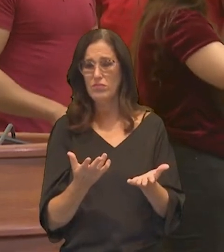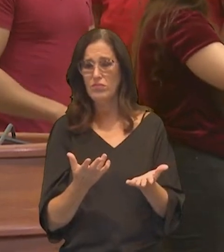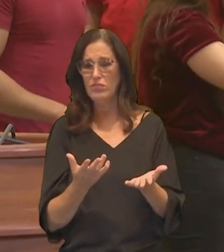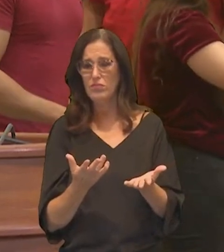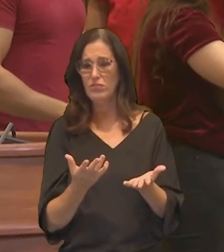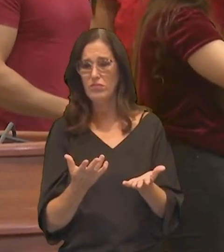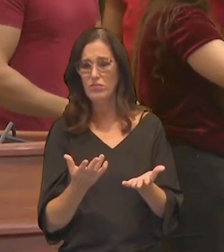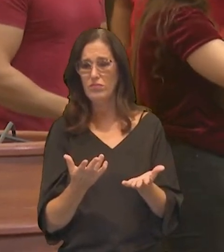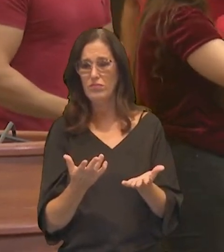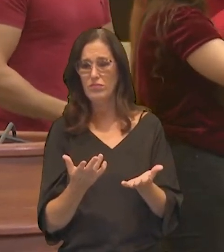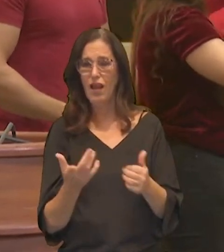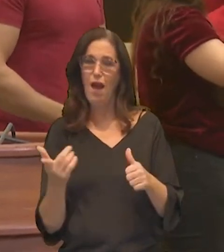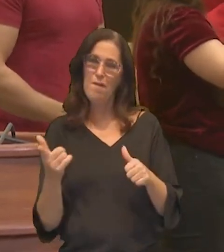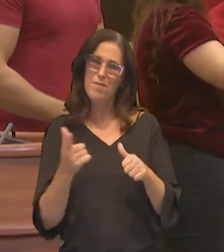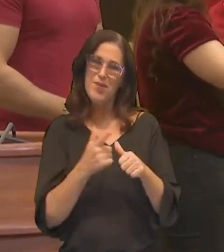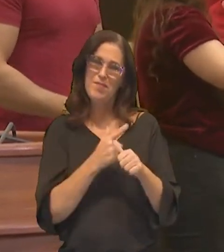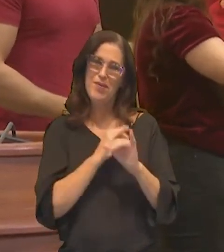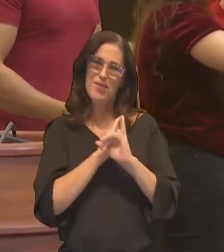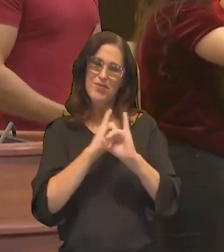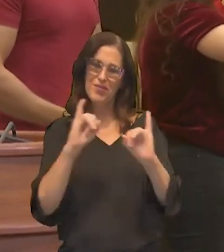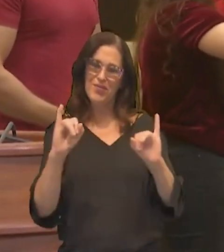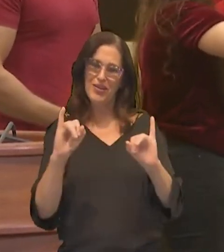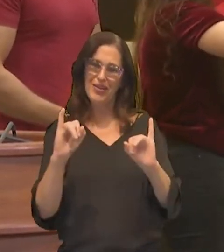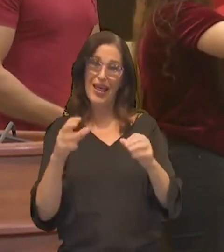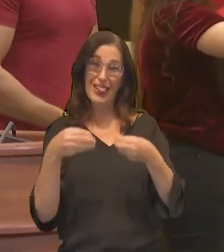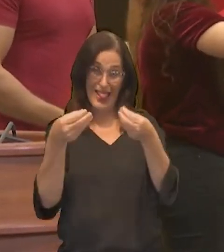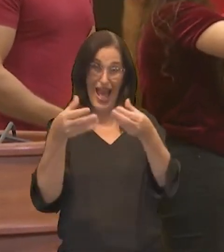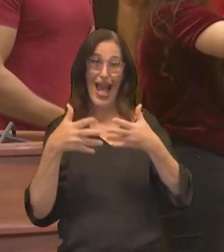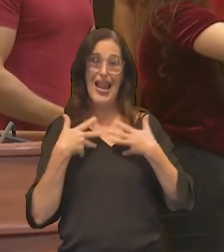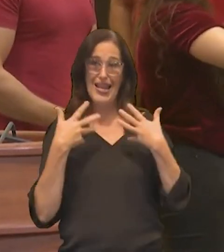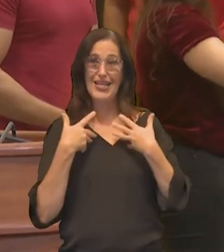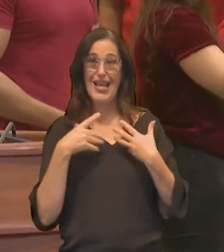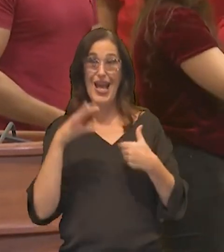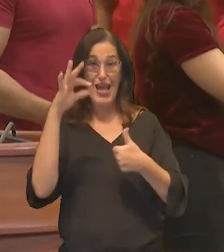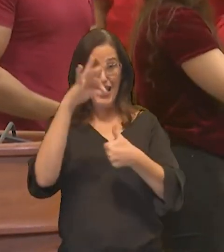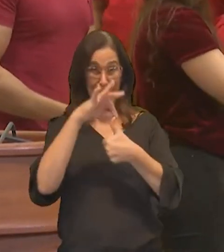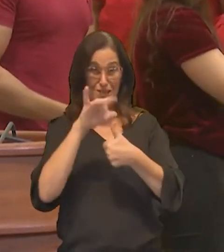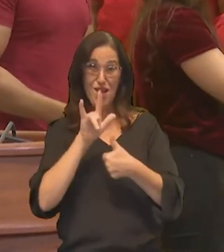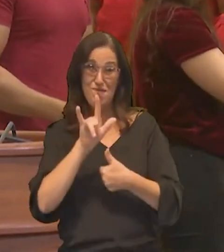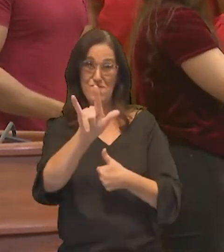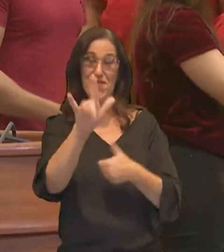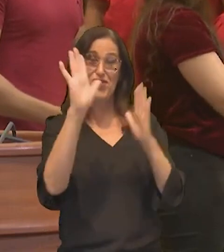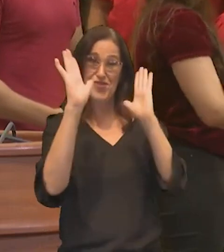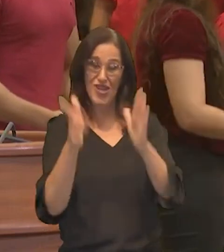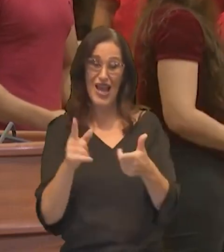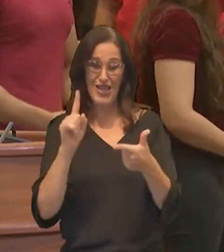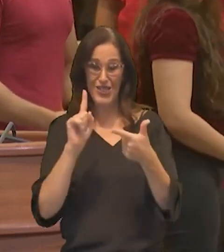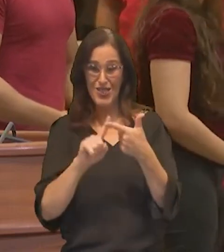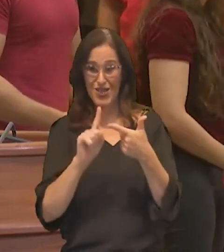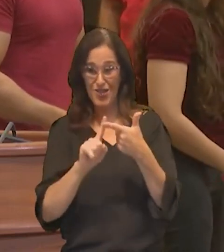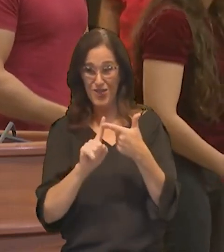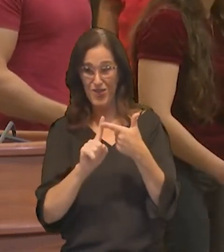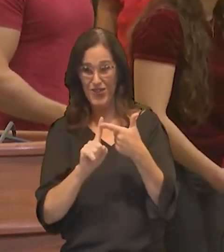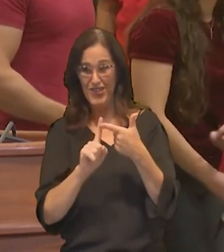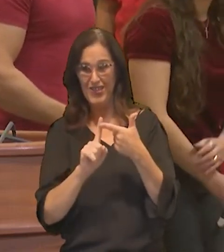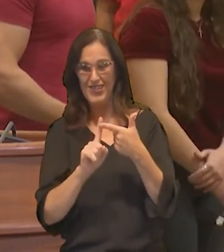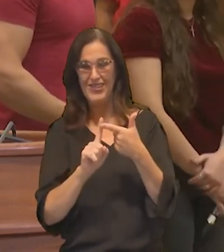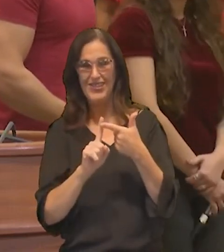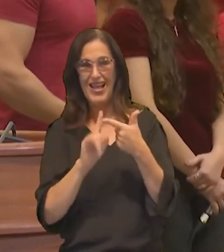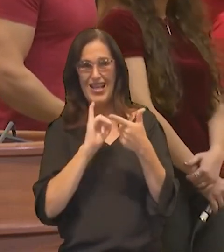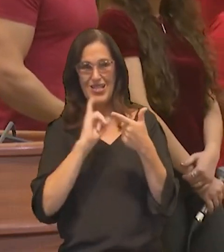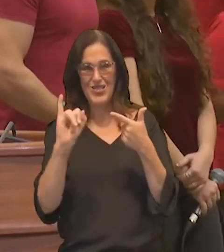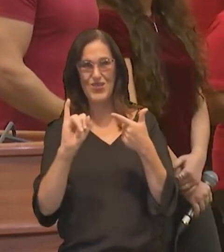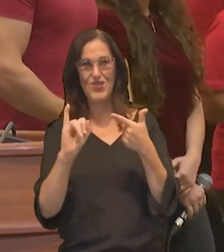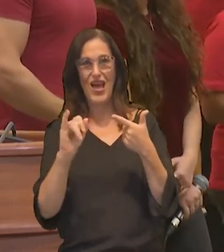Meu irmão, a primeira notícia que eu tenho para você que te traz alegria é que Cristo te amou. E a segunda notícia que eu tenho para você é